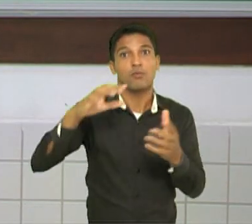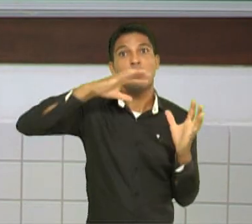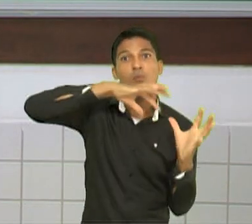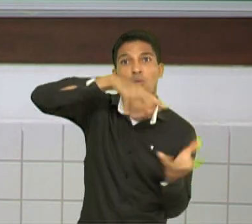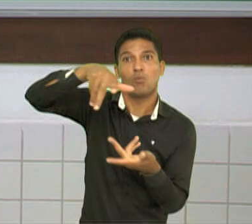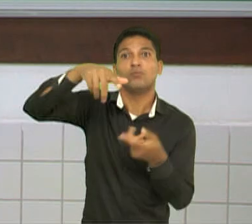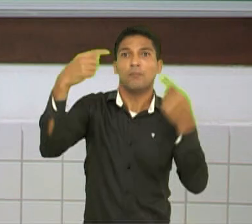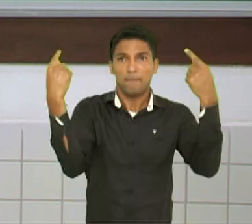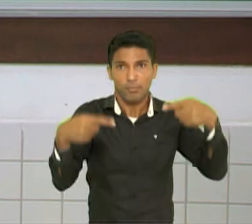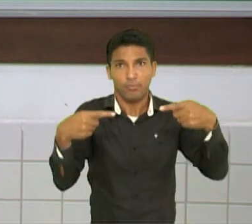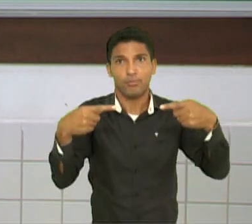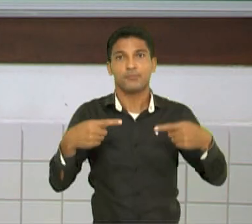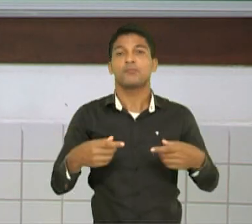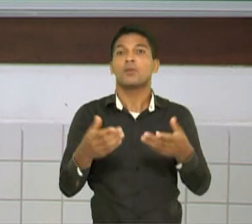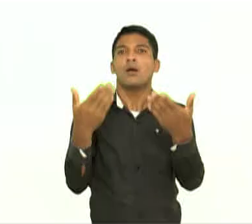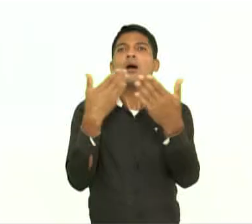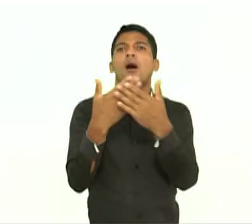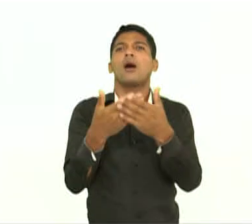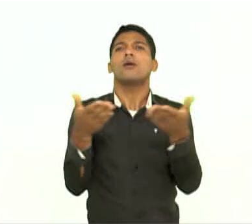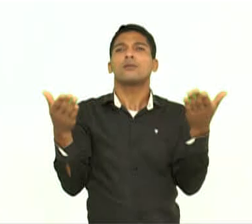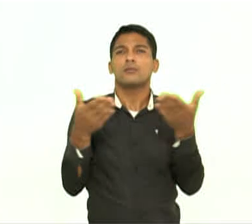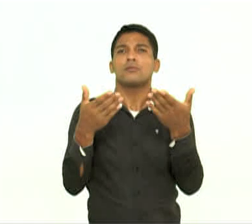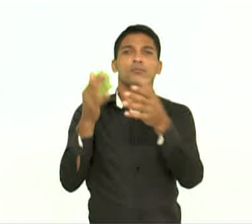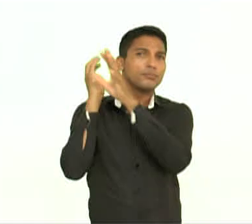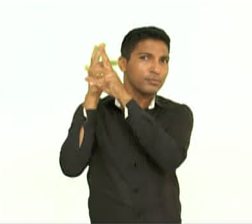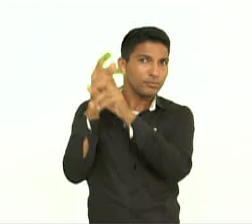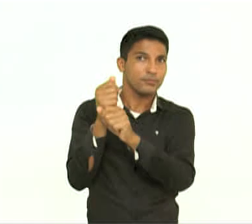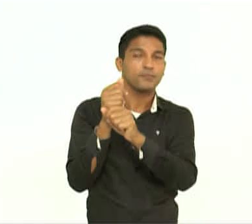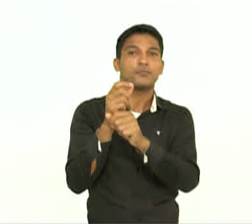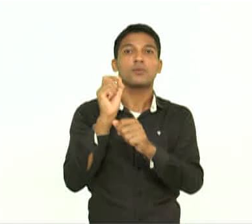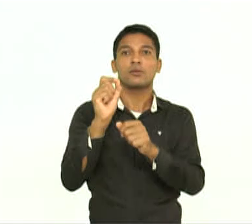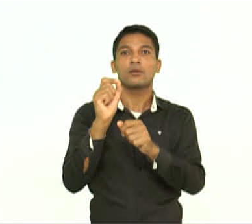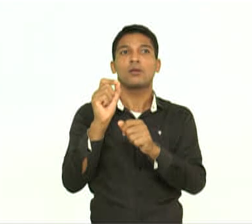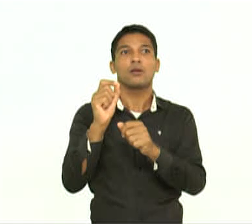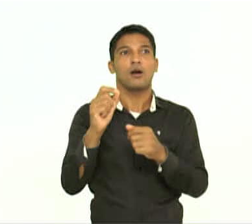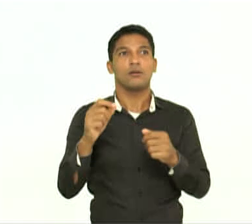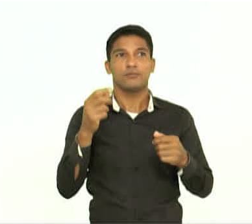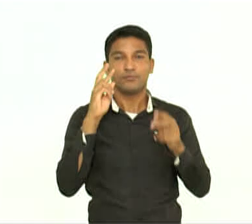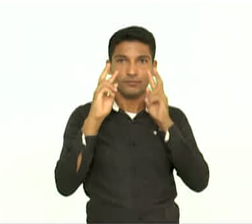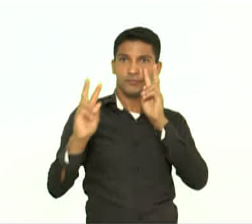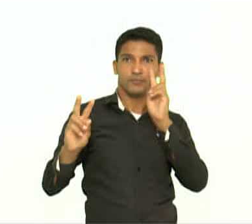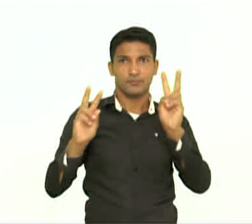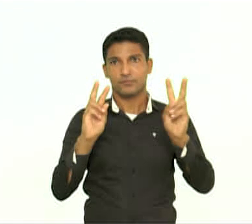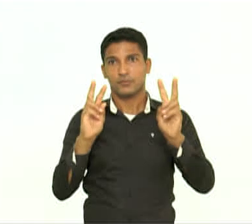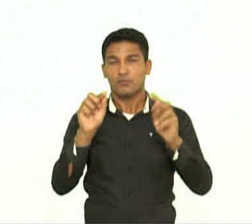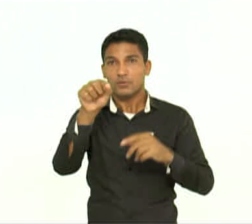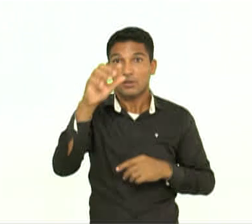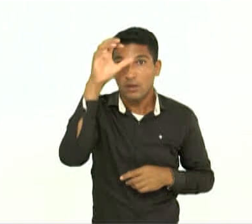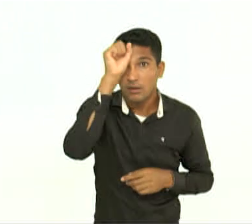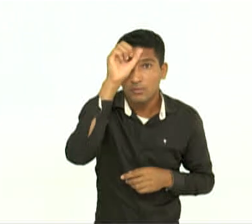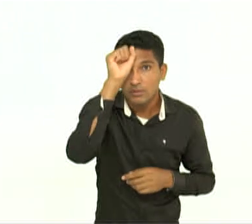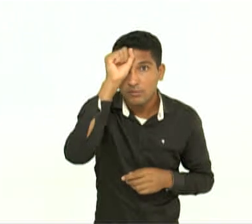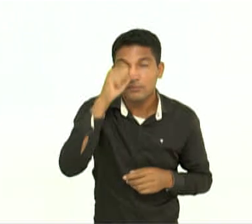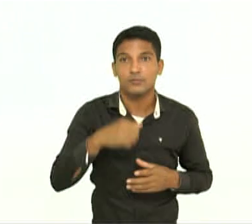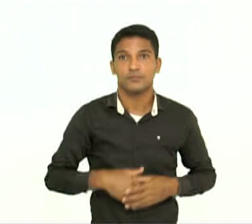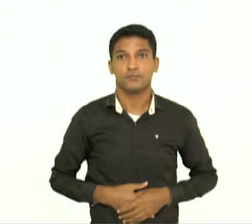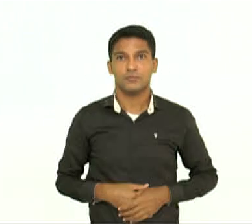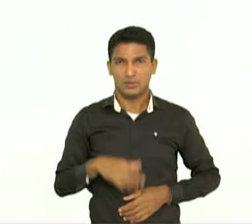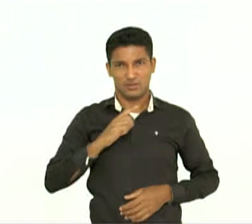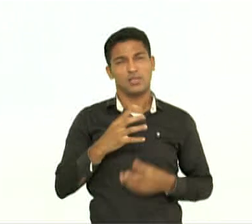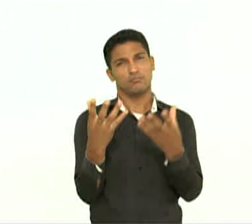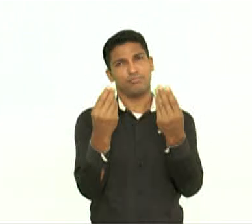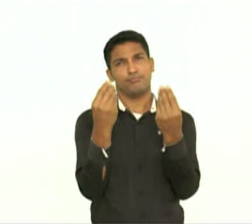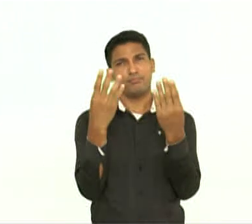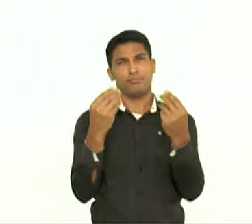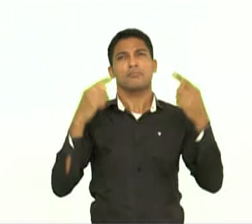nós vimos os problemas, os desafios mundiais a serem encarados aí na aula de hoje. E o que você aprendeu? Há muitos